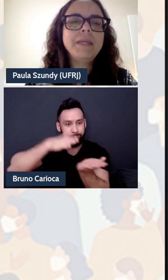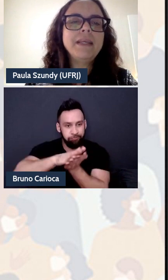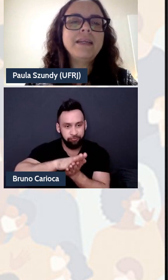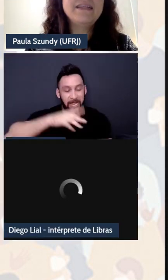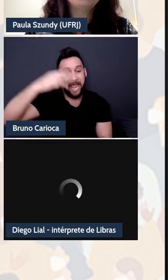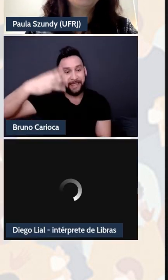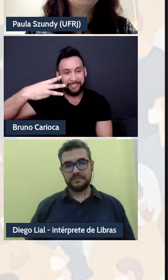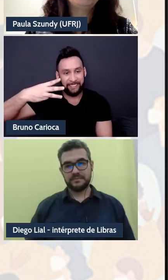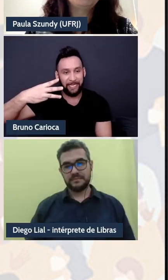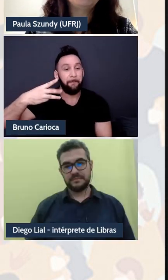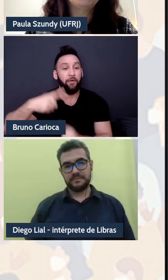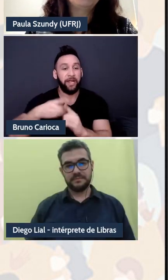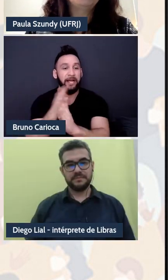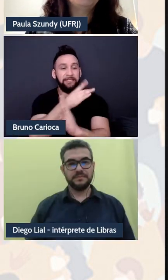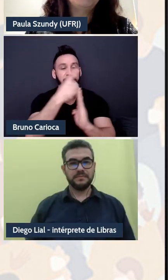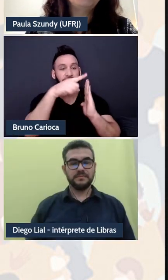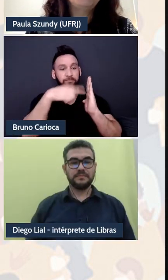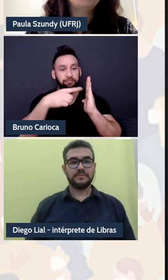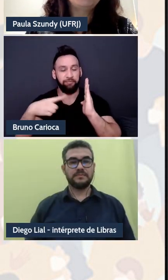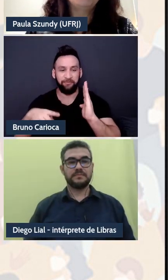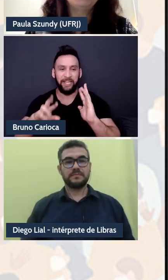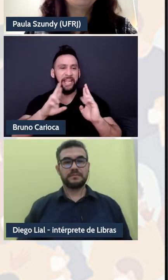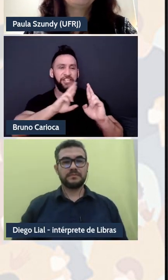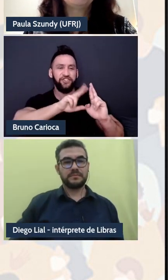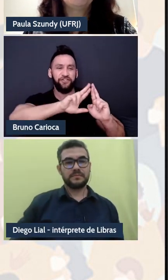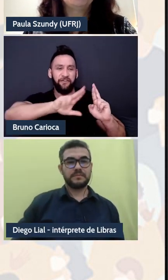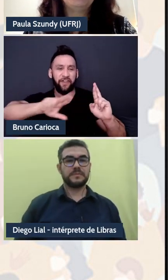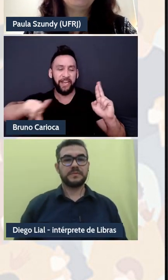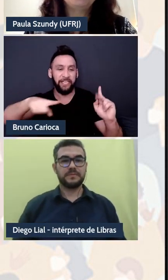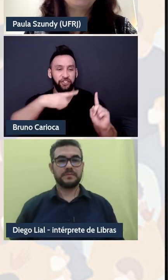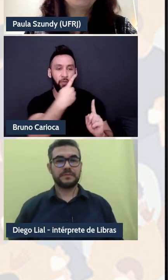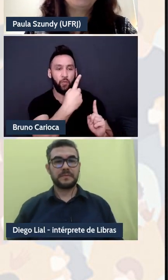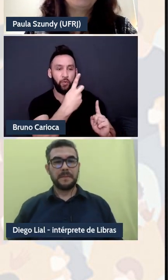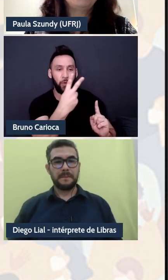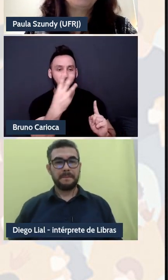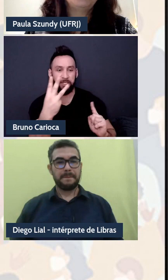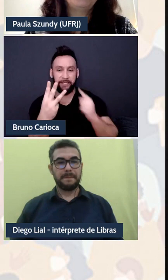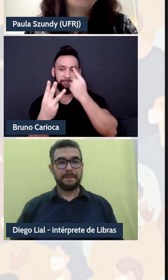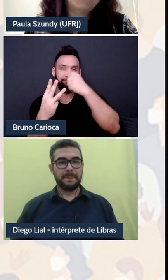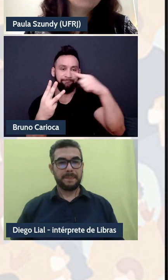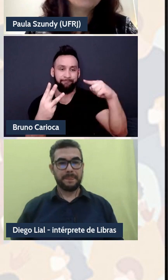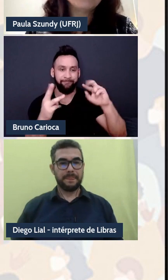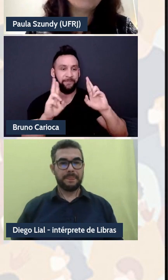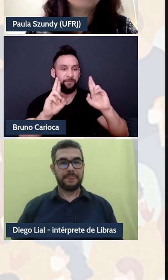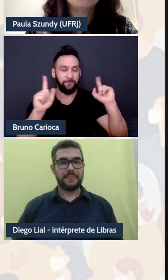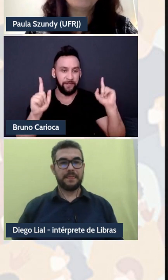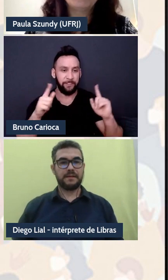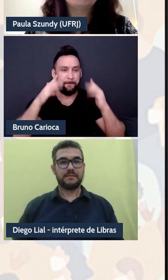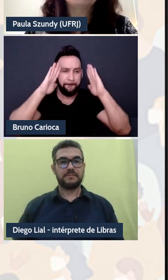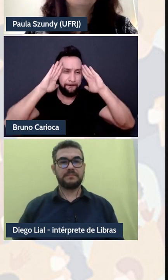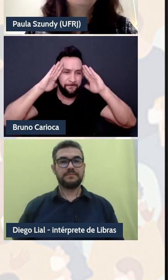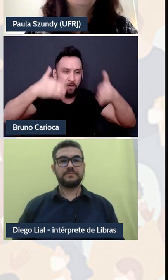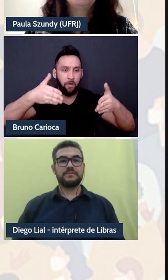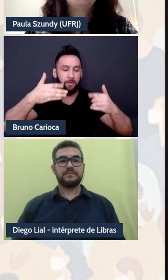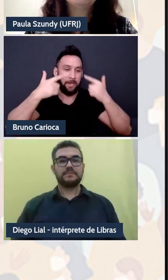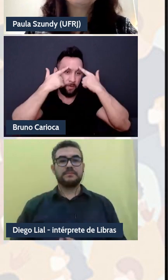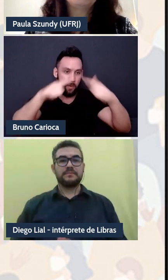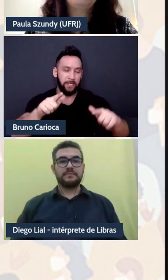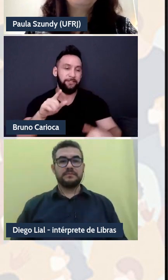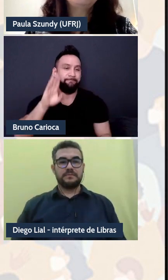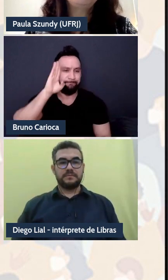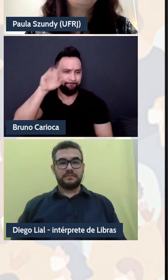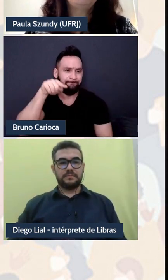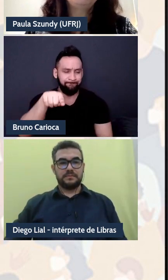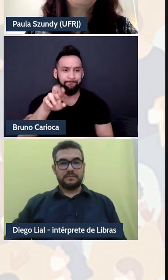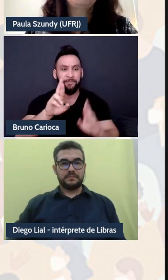da primeira e da segunda versão, né, especialmente nos componentes de linguagens, que são os que eu mais conheço,